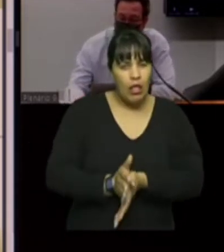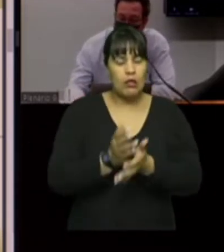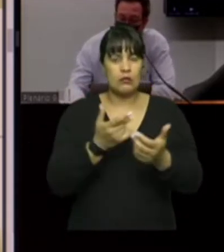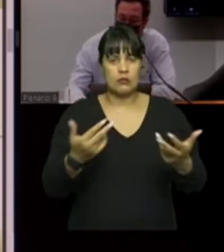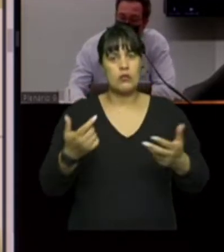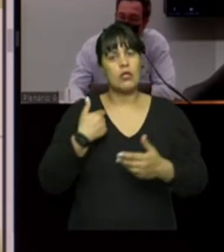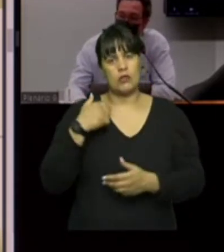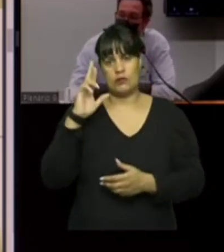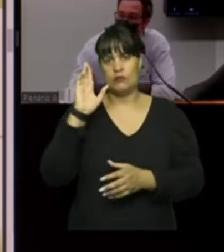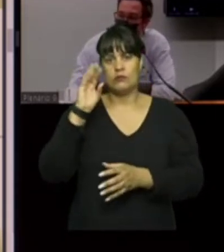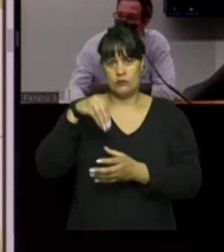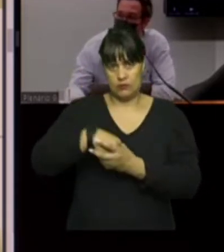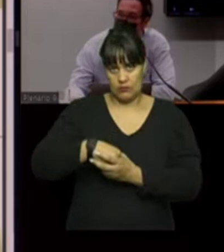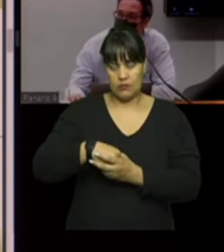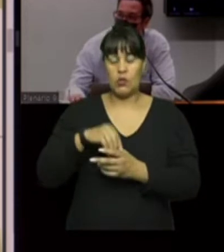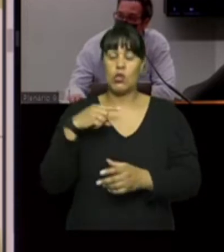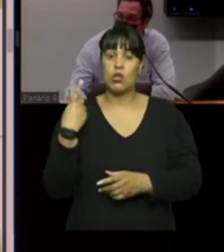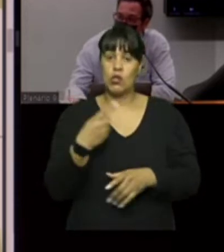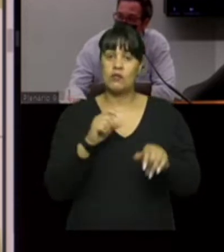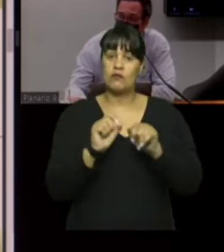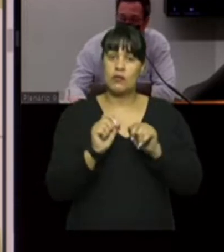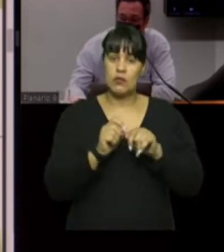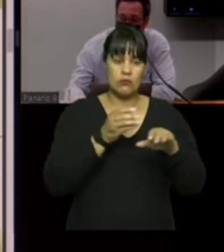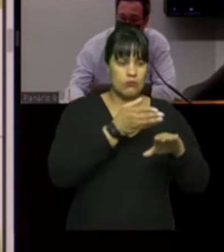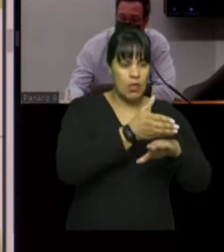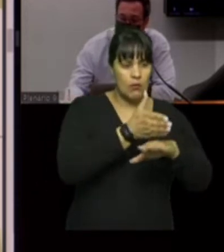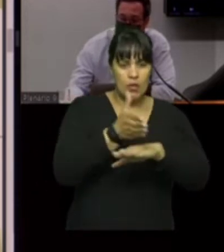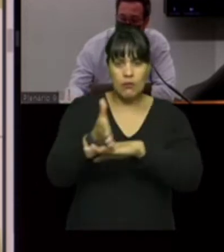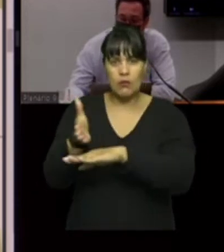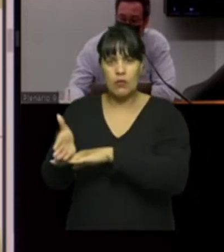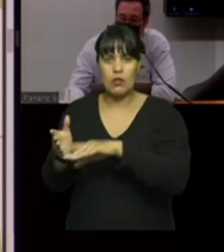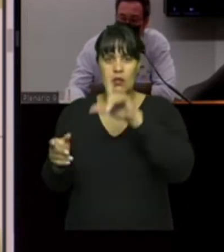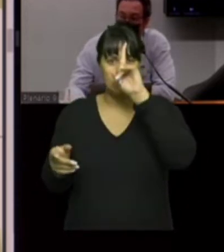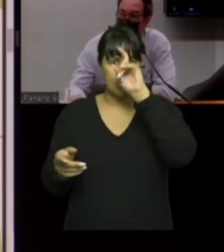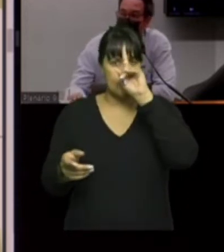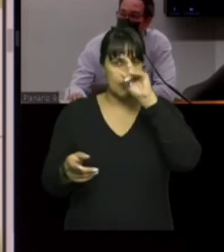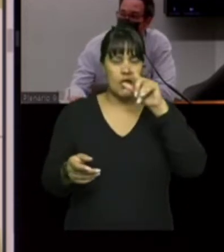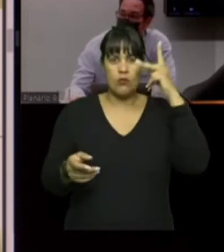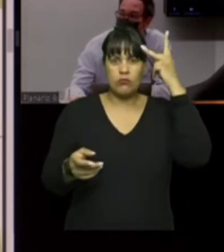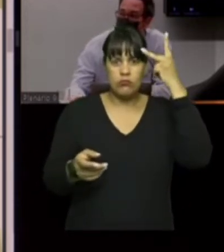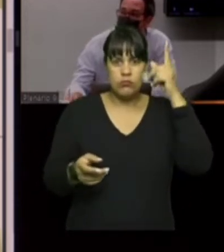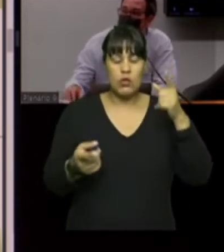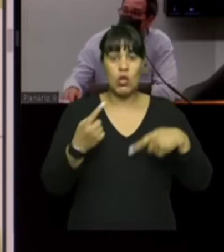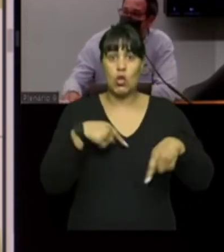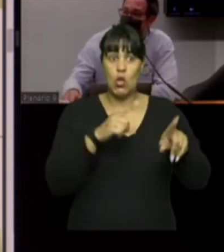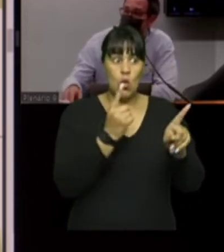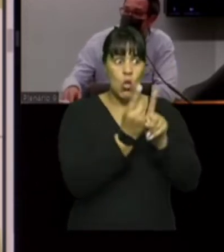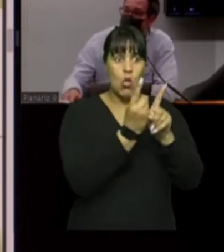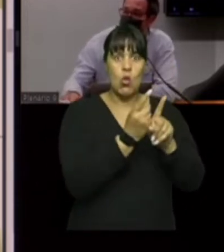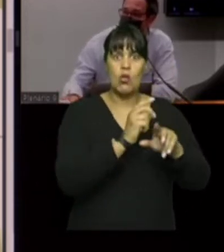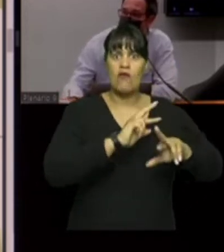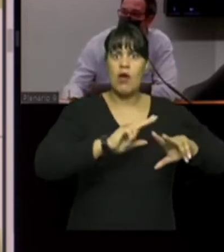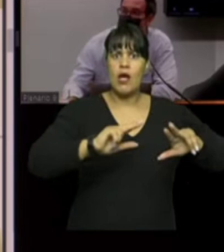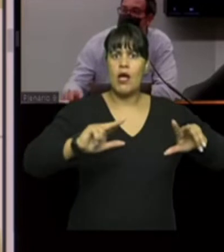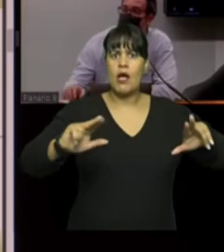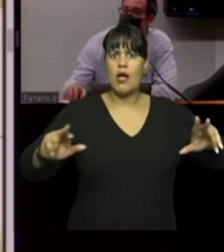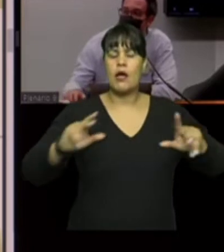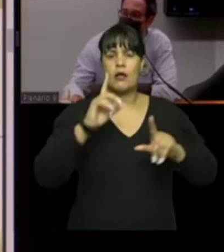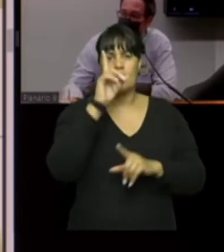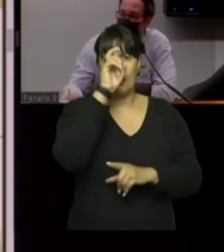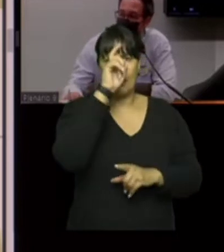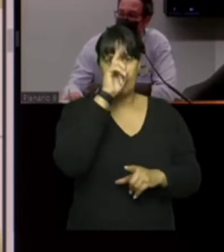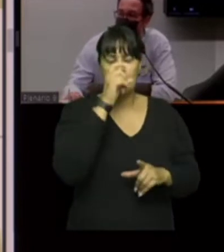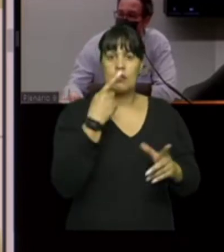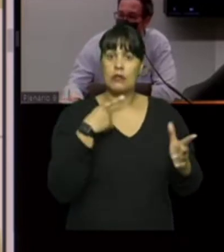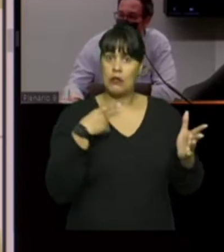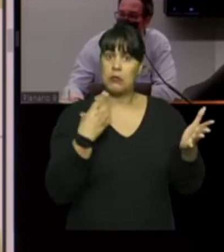naquela época, nós realizamos uma inspeção nacional em hospitais psiquiátricos e nós identificamos que vários hospitais indicados